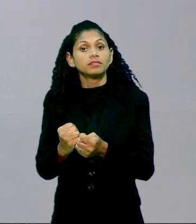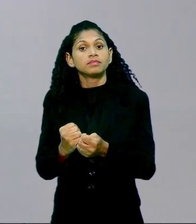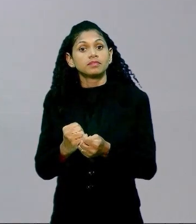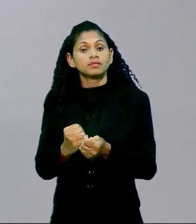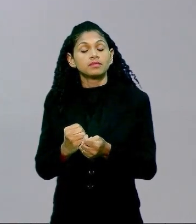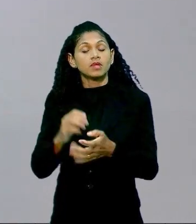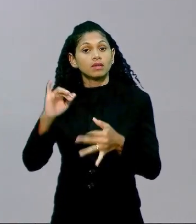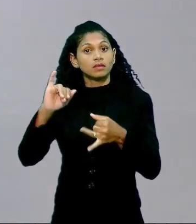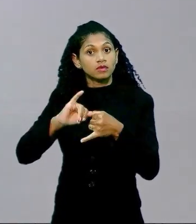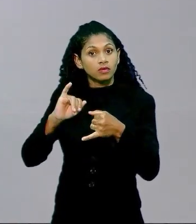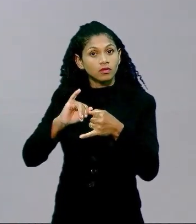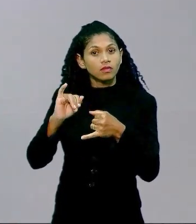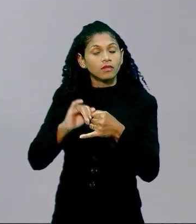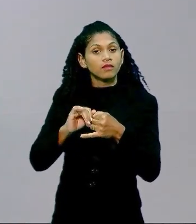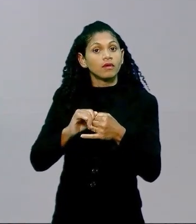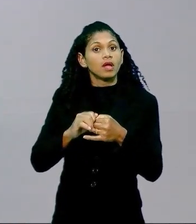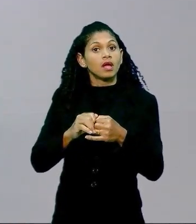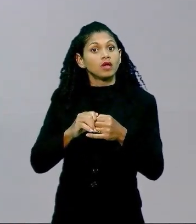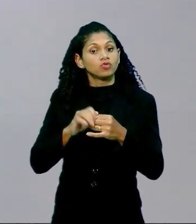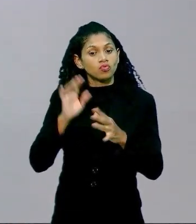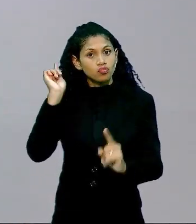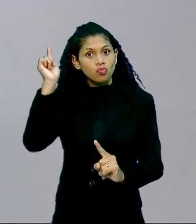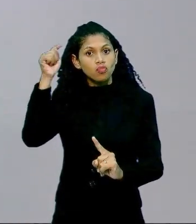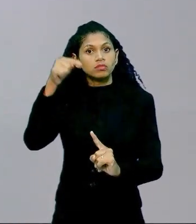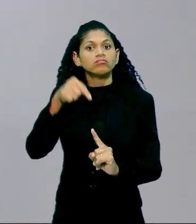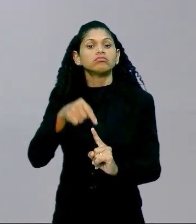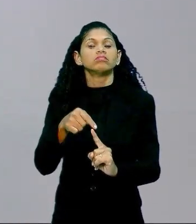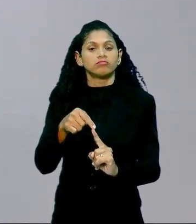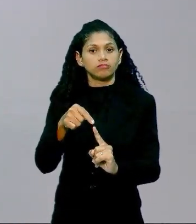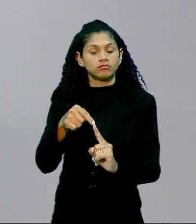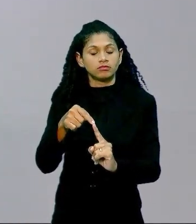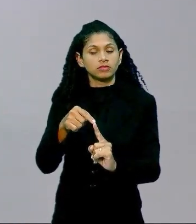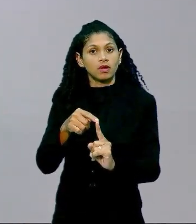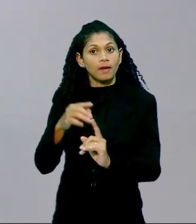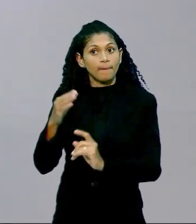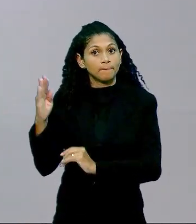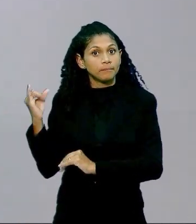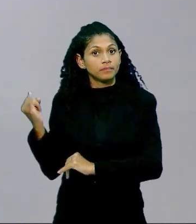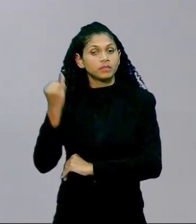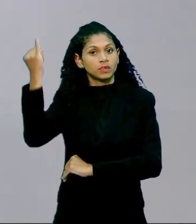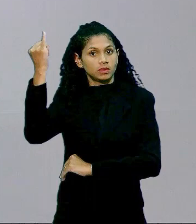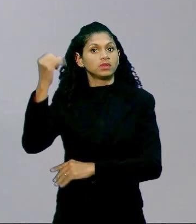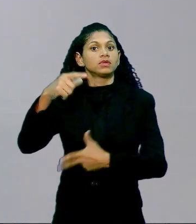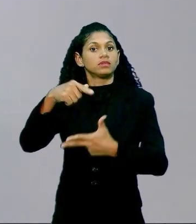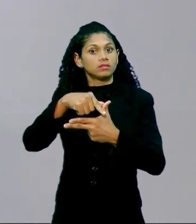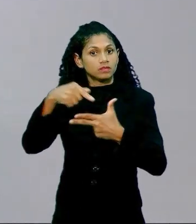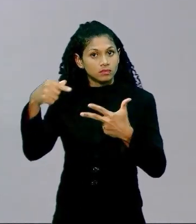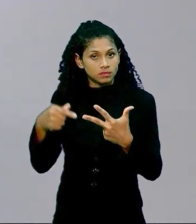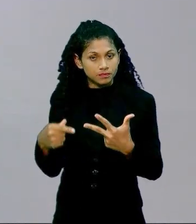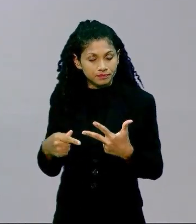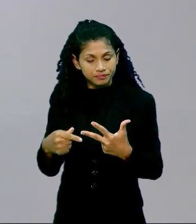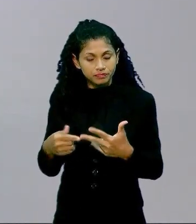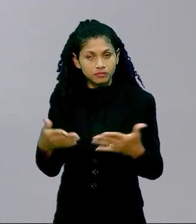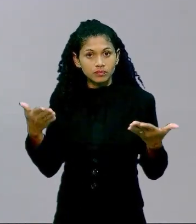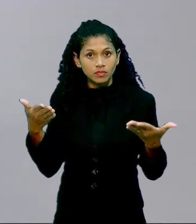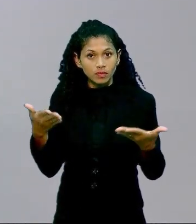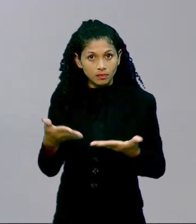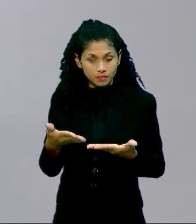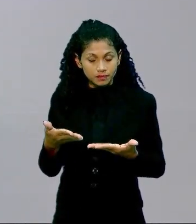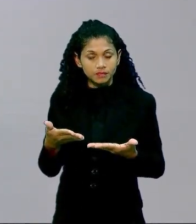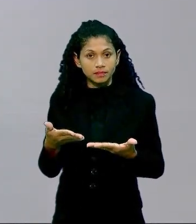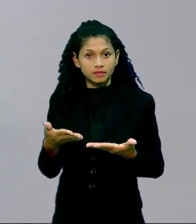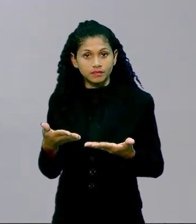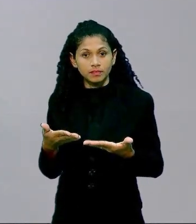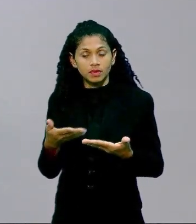sendo feitas de propósito porque é a prioridade para o Enem, ok? Hoje nós vamos falar sobre